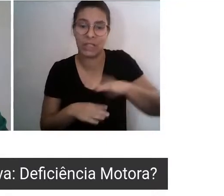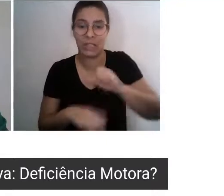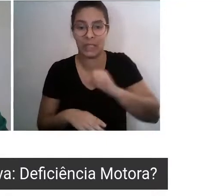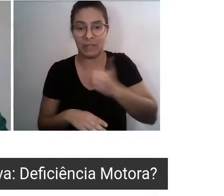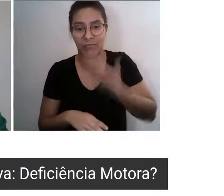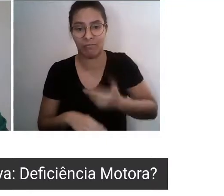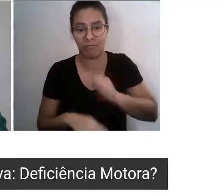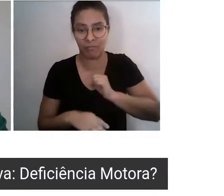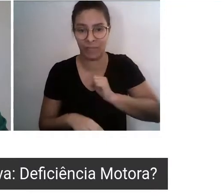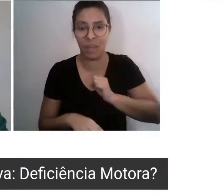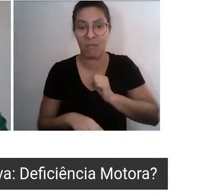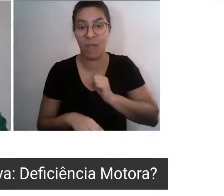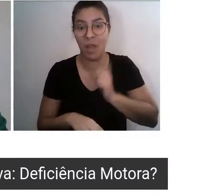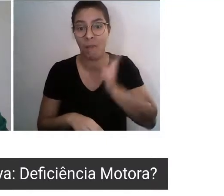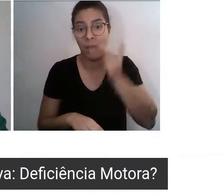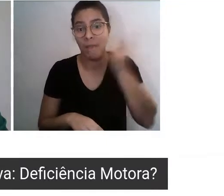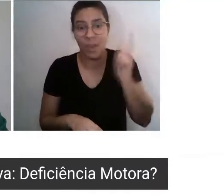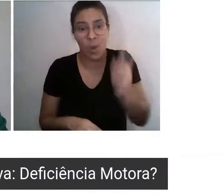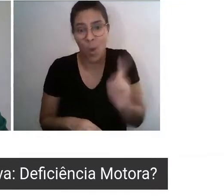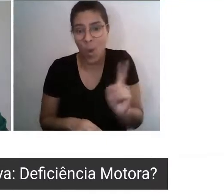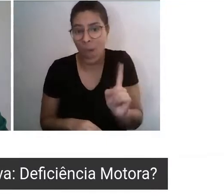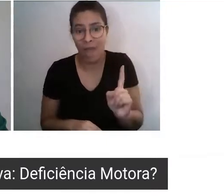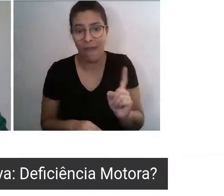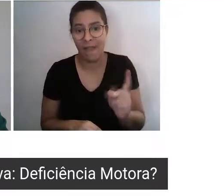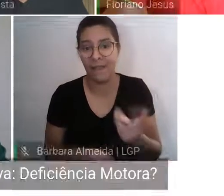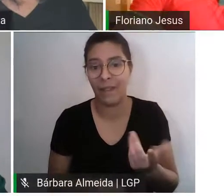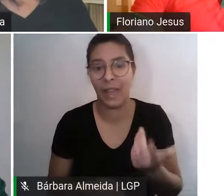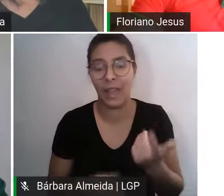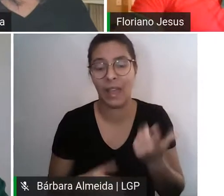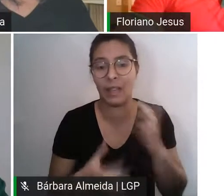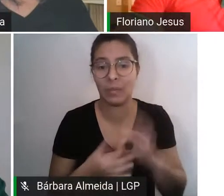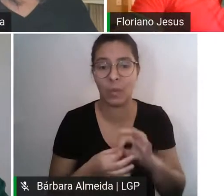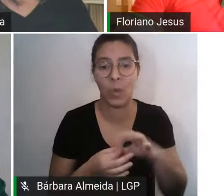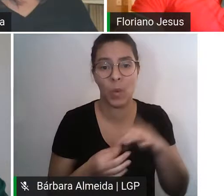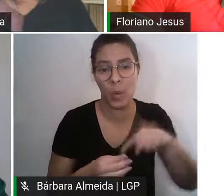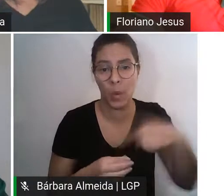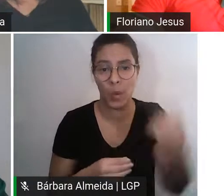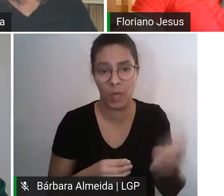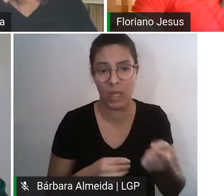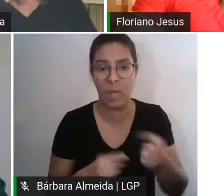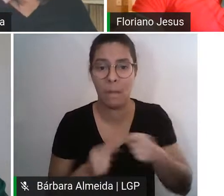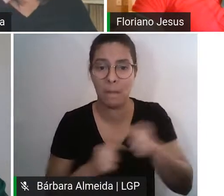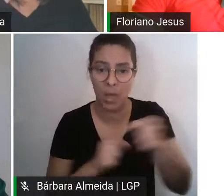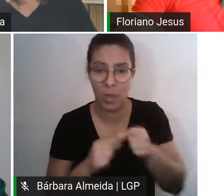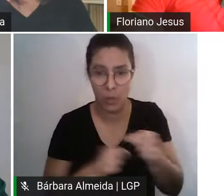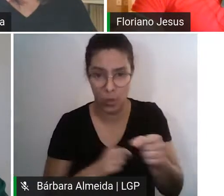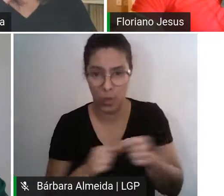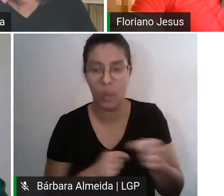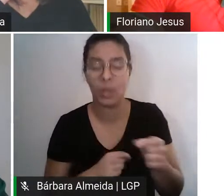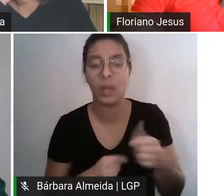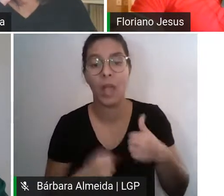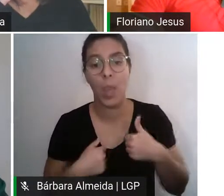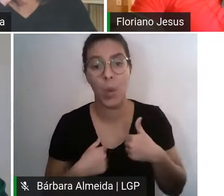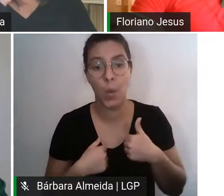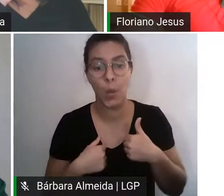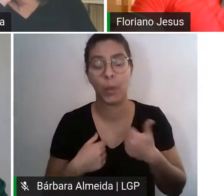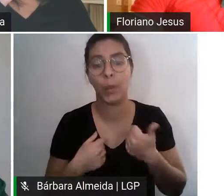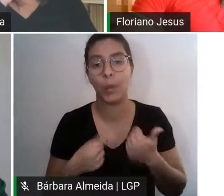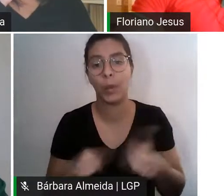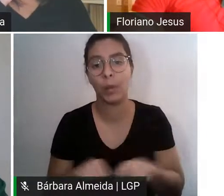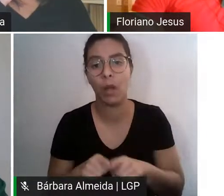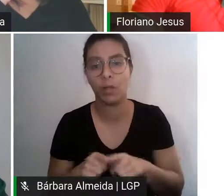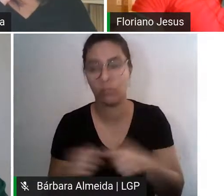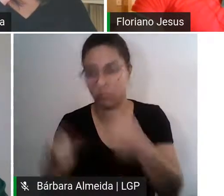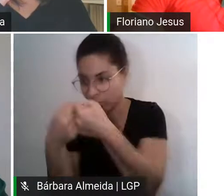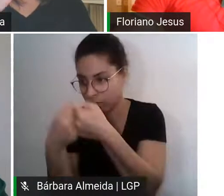minha vida não é isto, a minha vida é medidor orçamentista. O facto de ter que conjugar alto rendimento